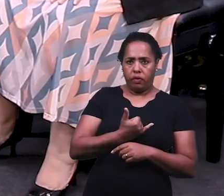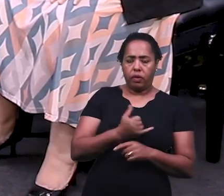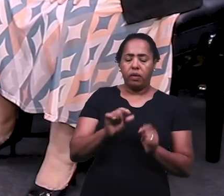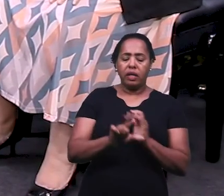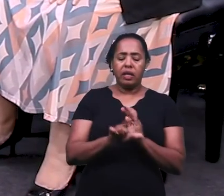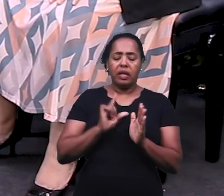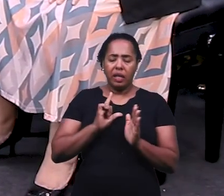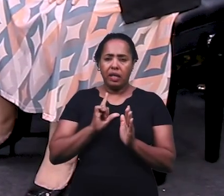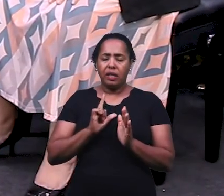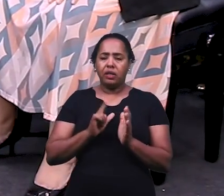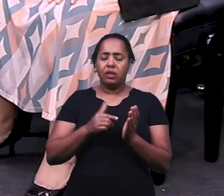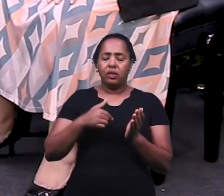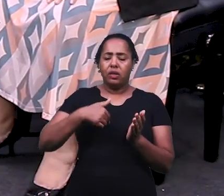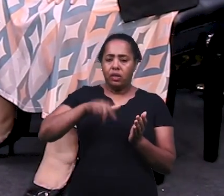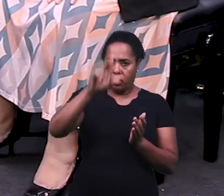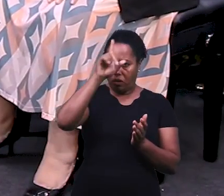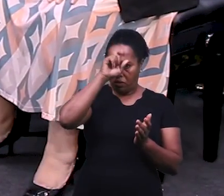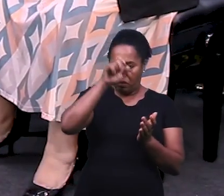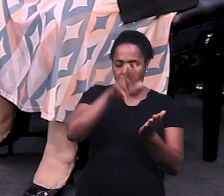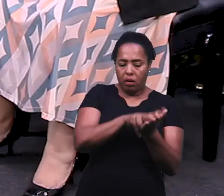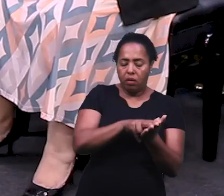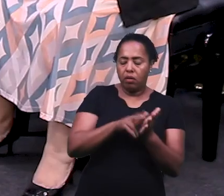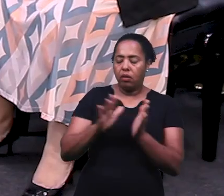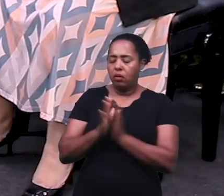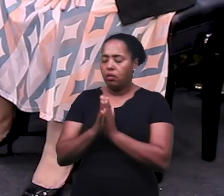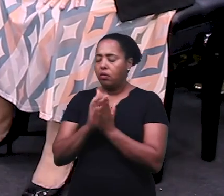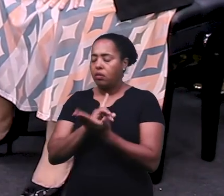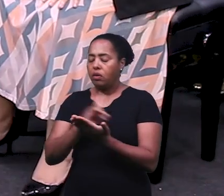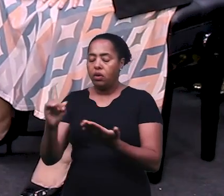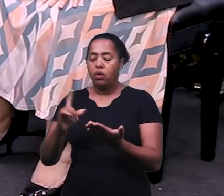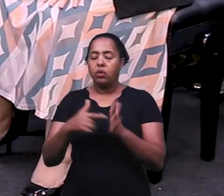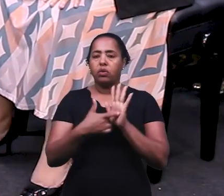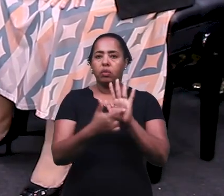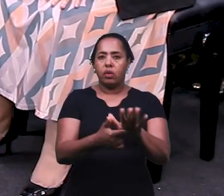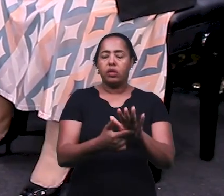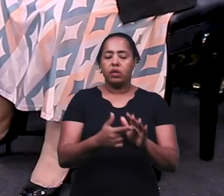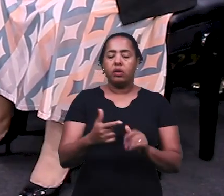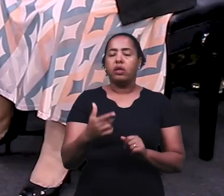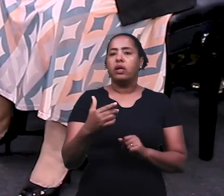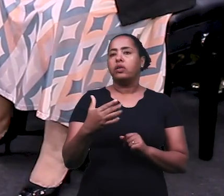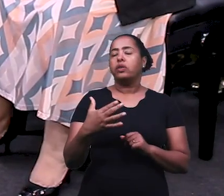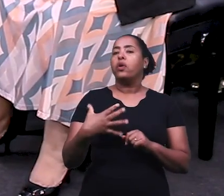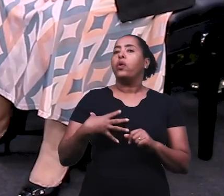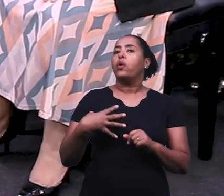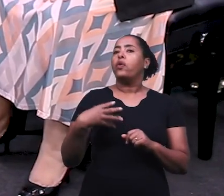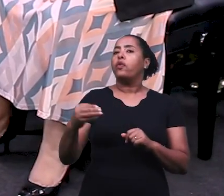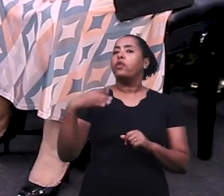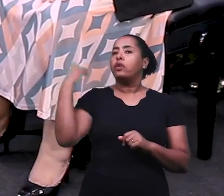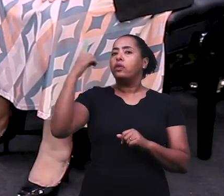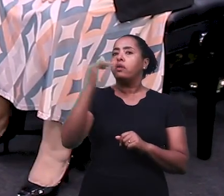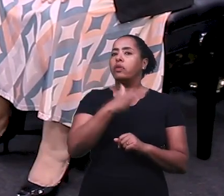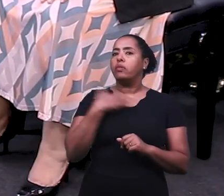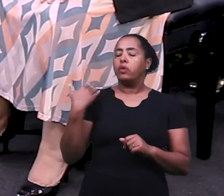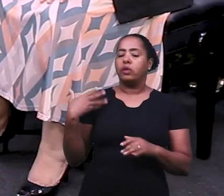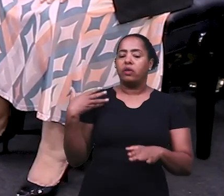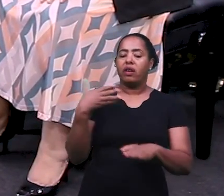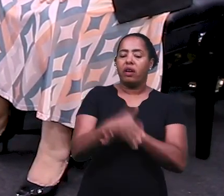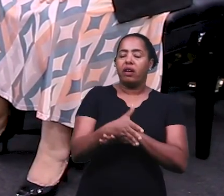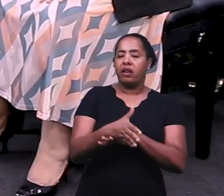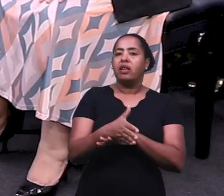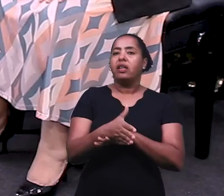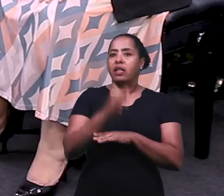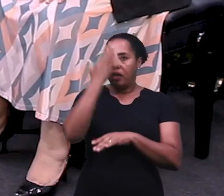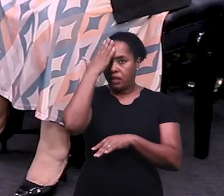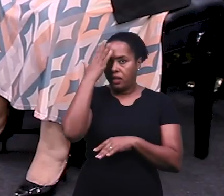realmente o que ele queria da minha vida. E o Senhor falou muito comigo ali. Antes até de internar, antes de ir para o hospital, eu abri a palavra e o Senhor falou assim: eis que o filho de Davi